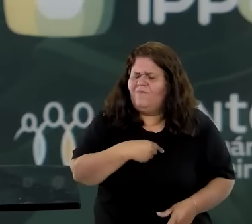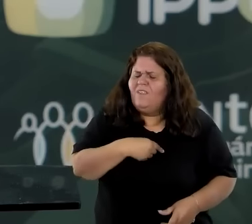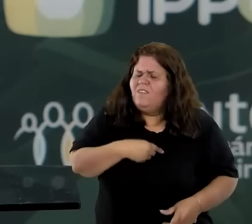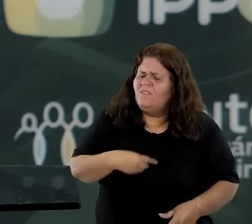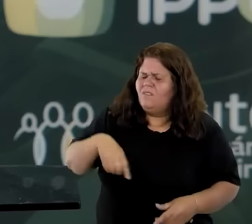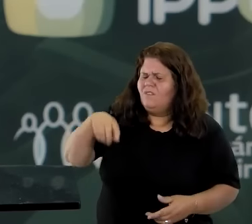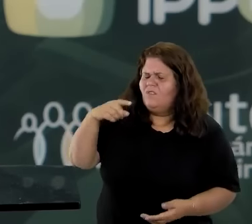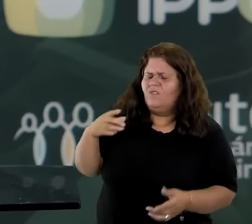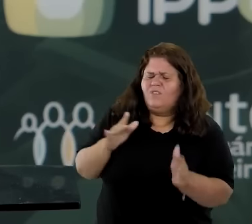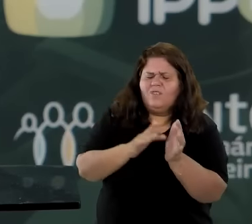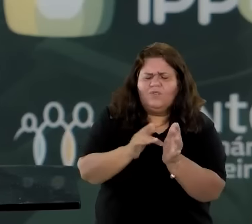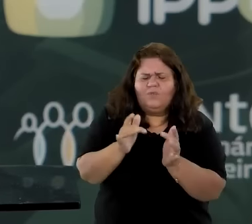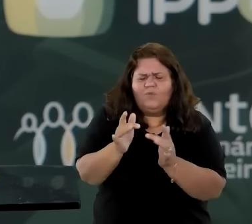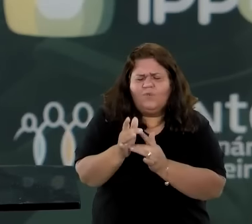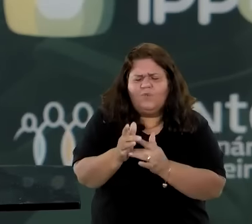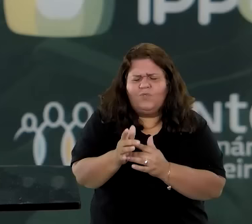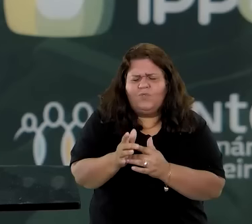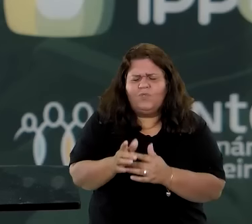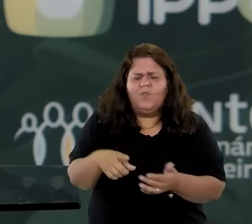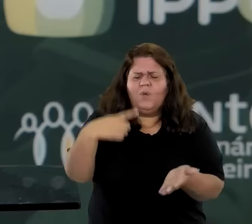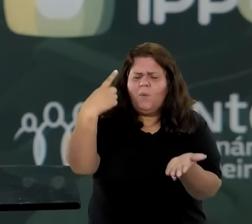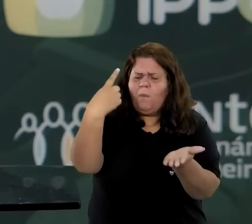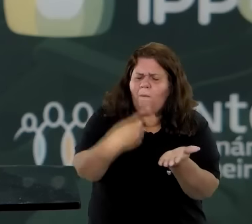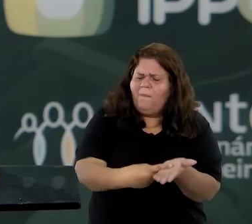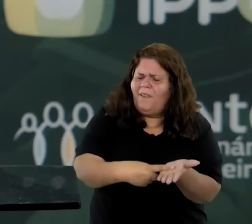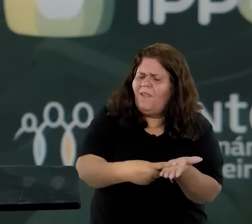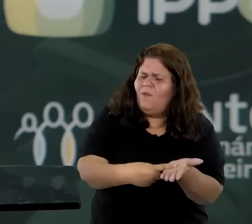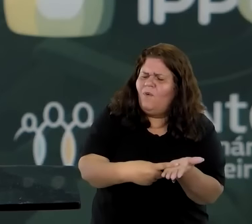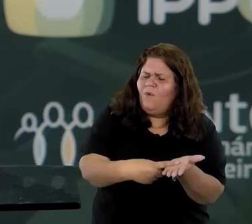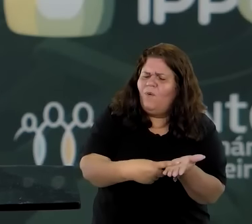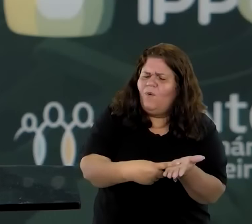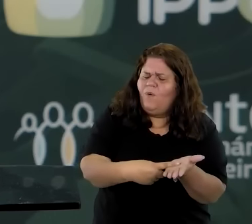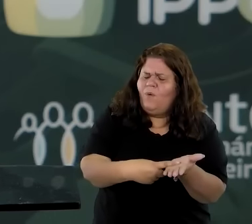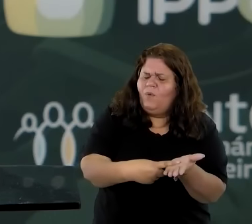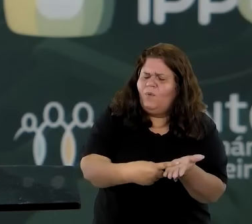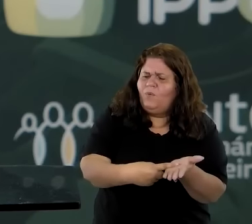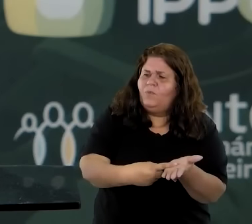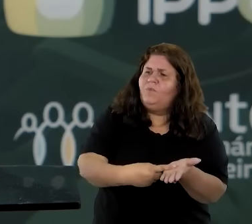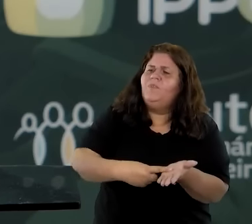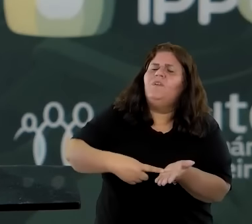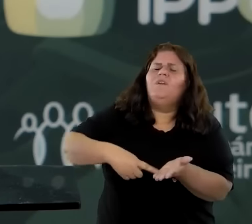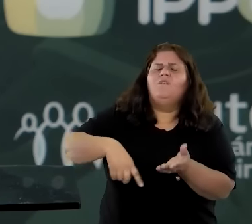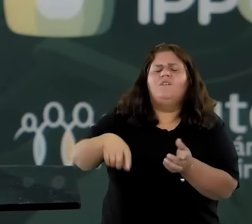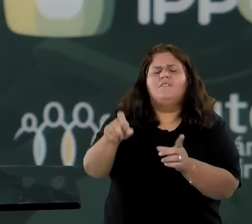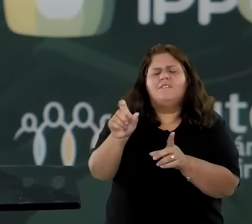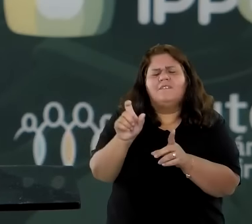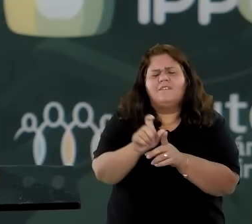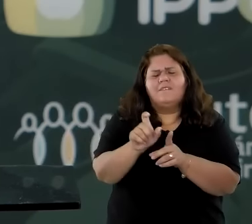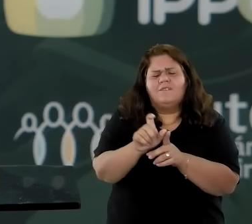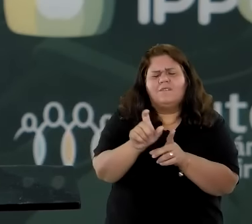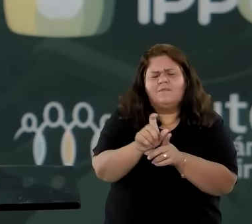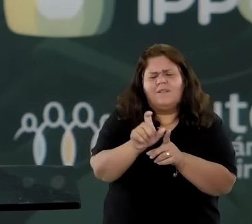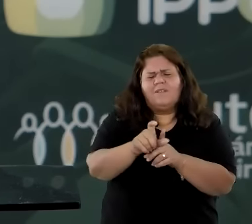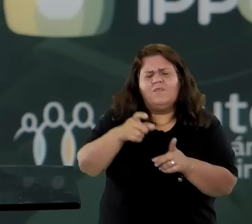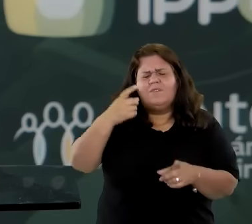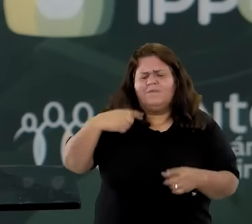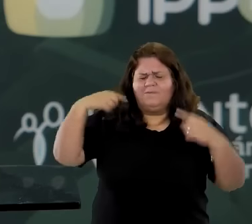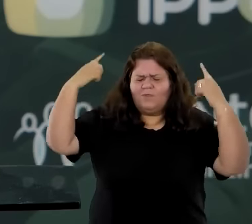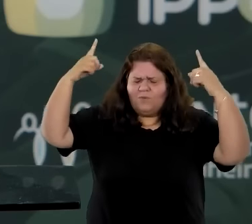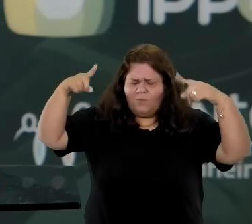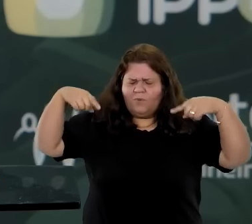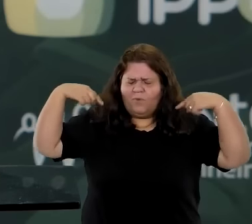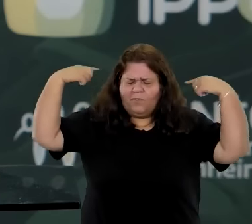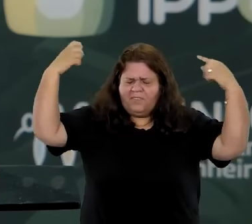as promessas veterotestamentárias, porque agora estamos debaixo de uma nova aliança, no sangue do